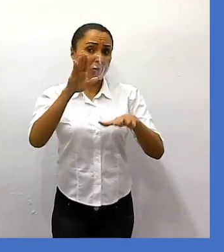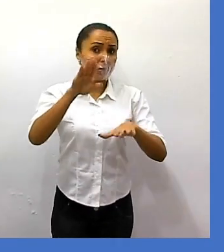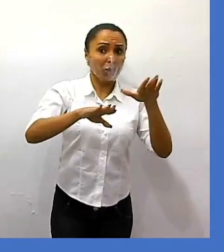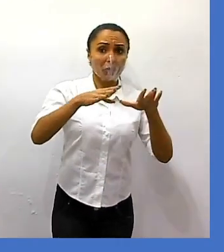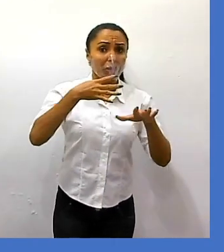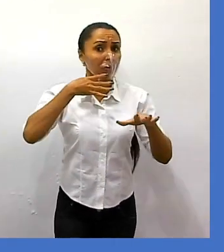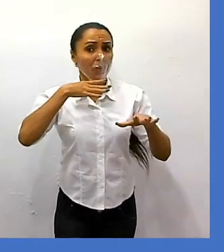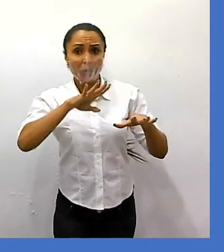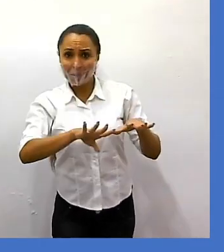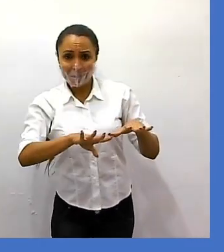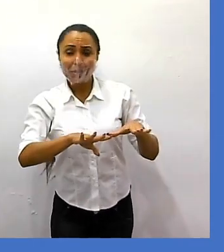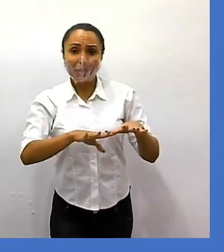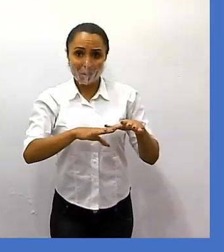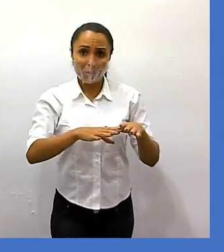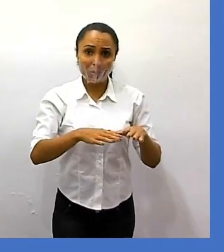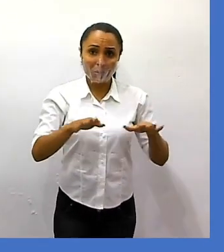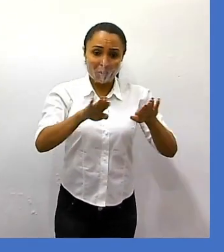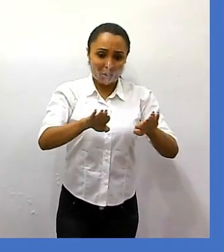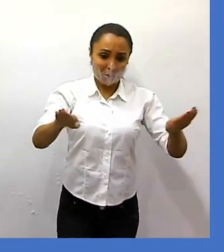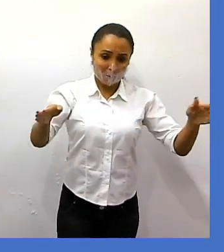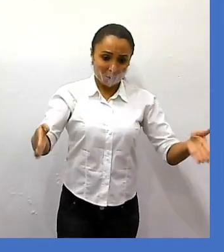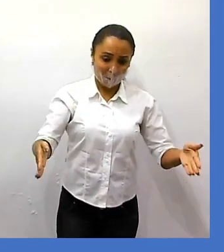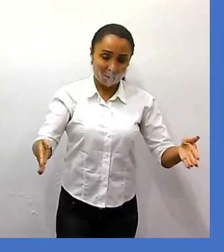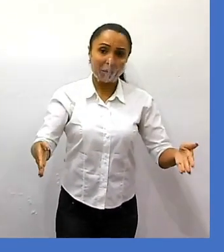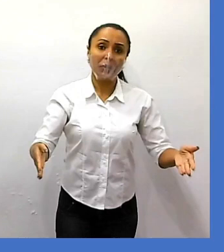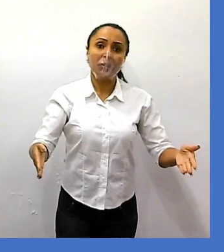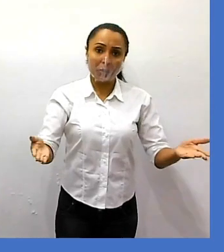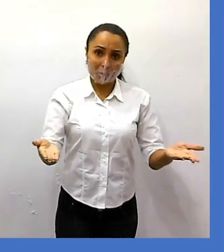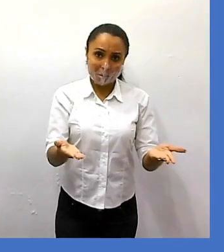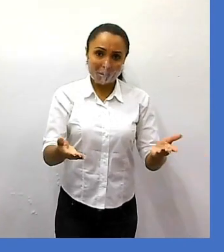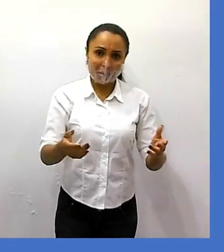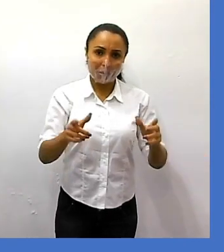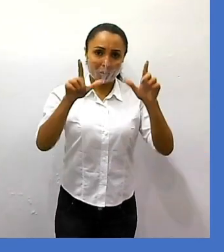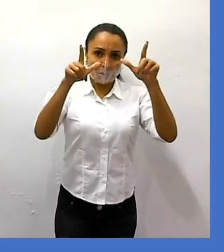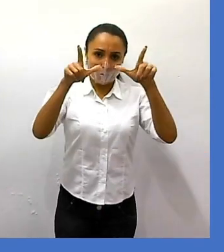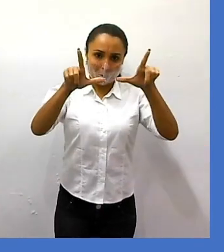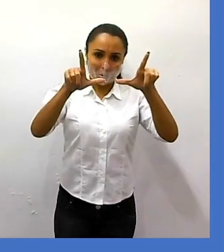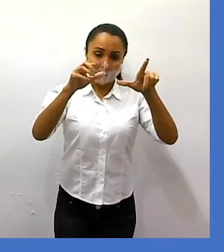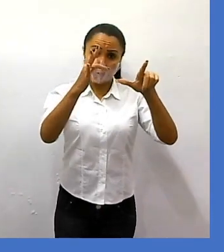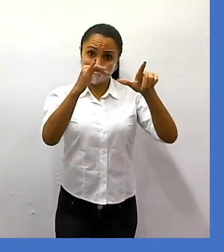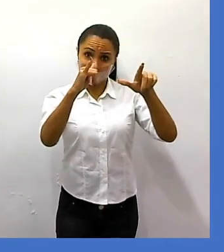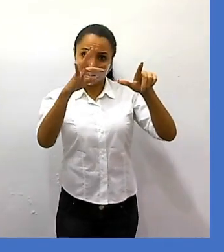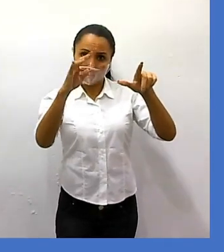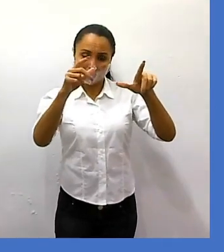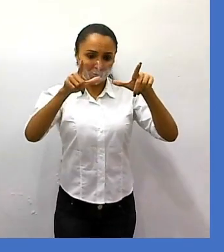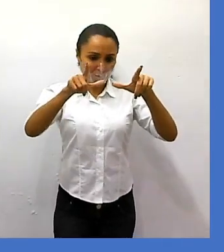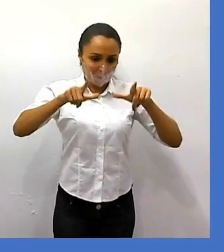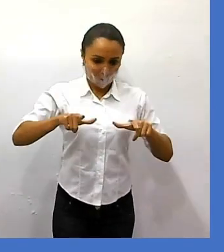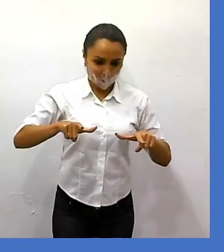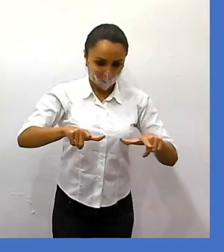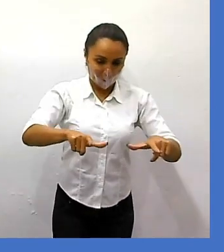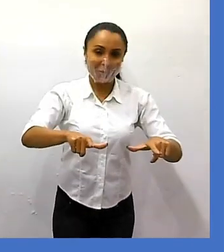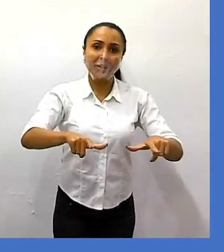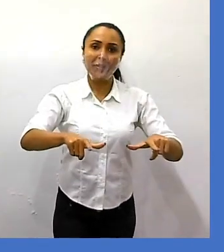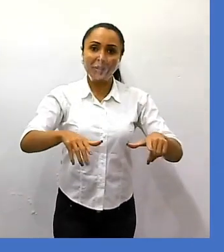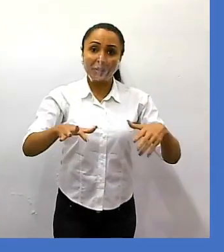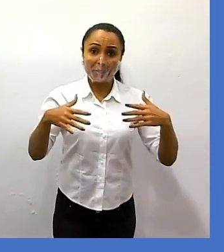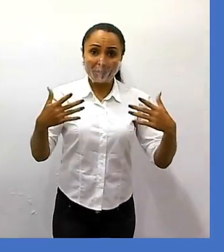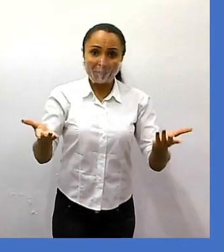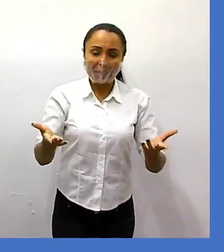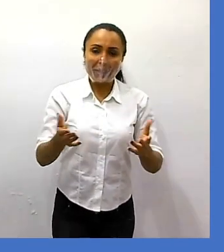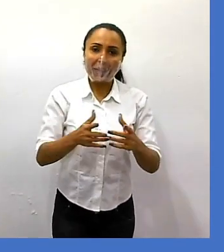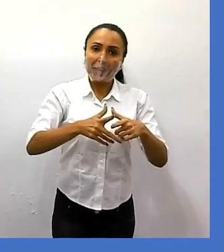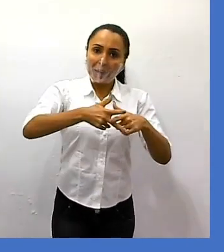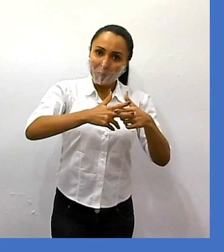não conheceram esse fantástico equipamento, o videocassete. Mas era um equipamento de vídeo,